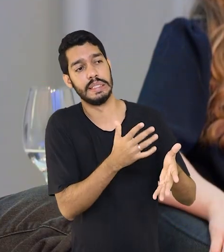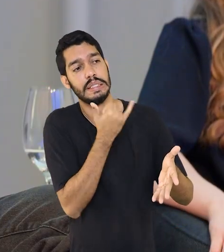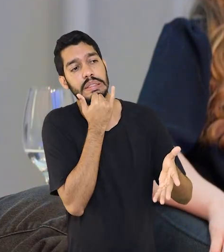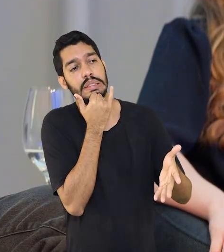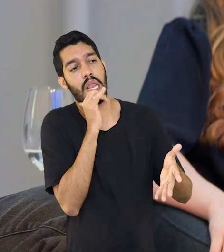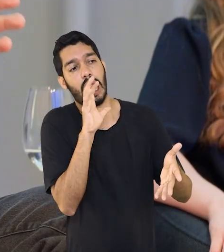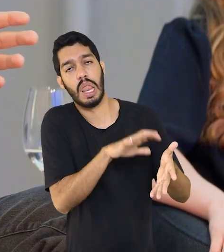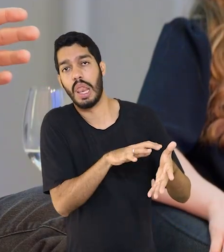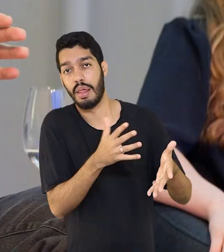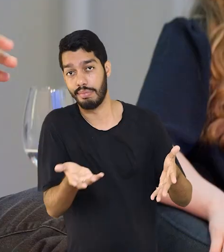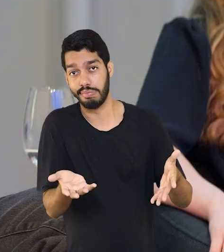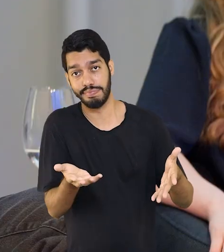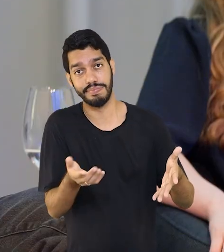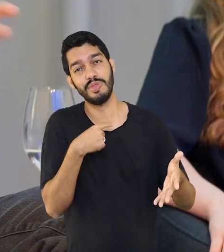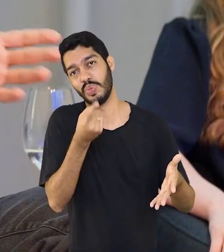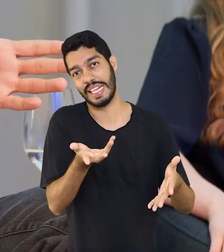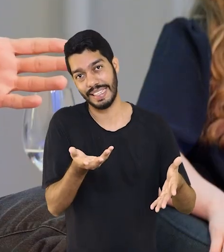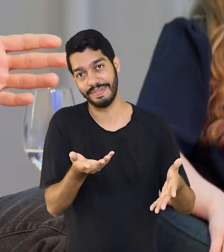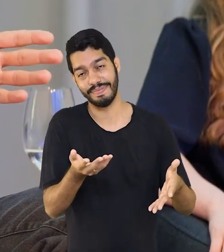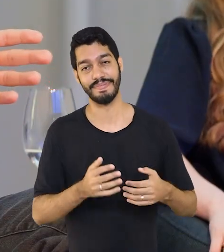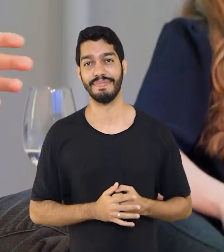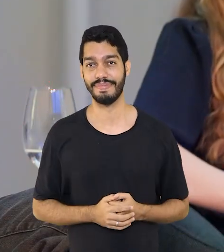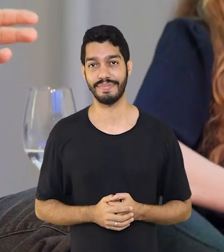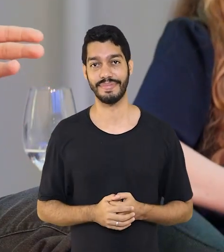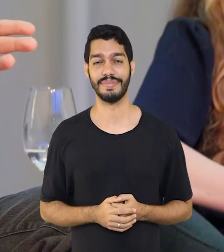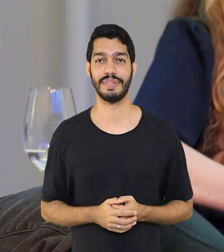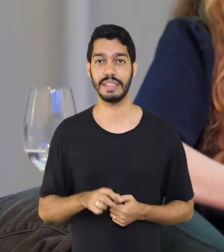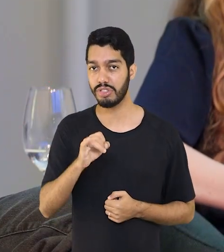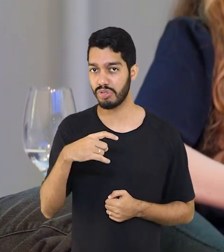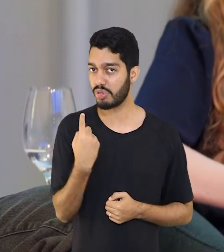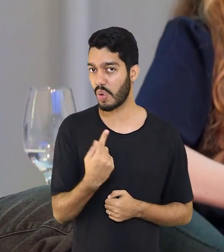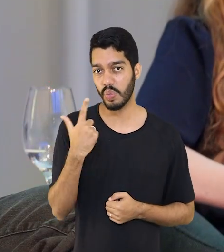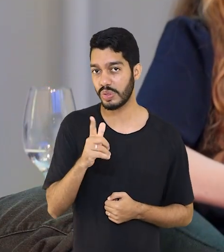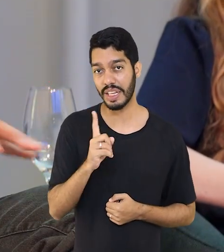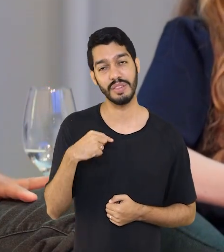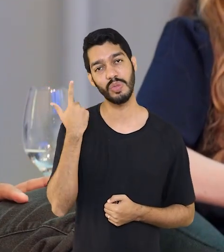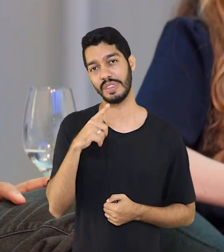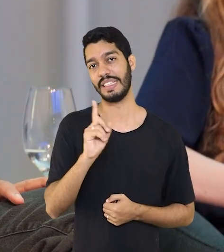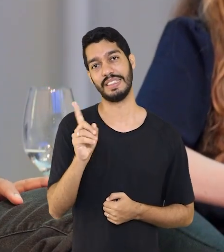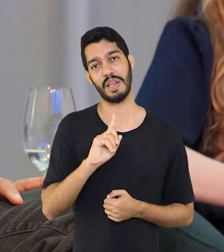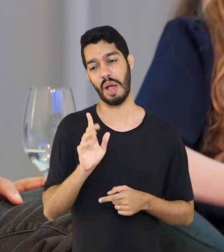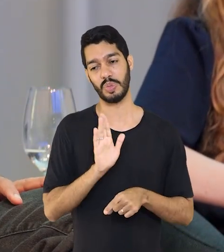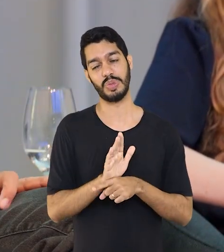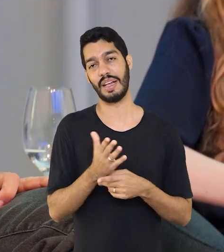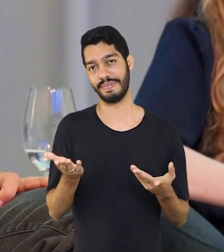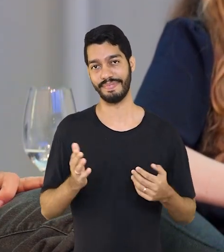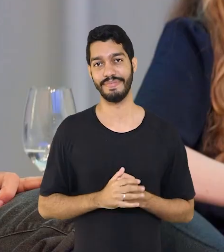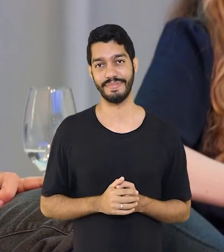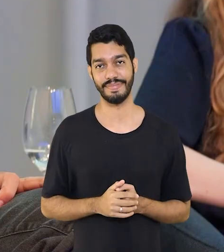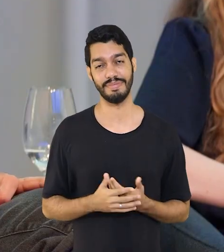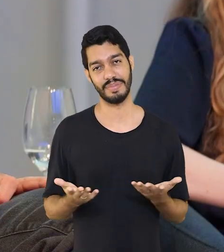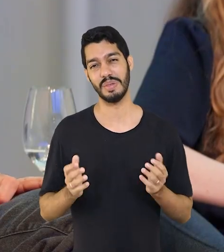está fadado ao fracasso e o transporte não vai conseguir colaborar para enfrentar as questões climáticas. É